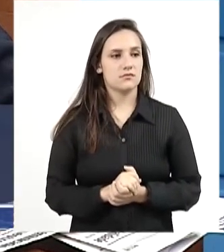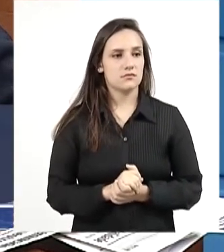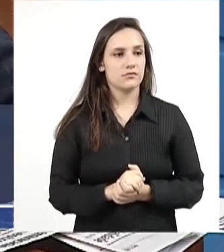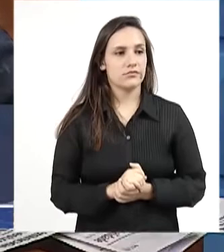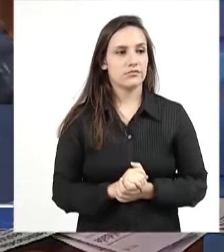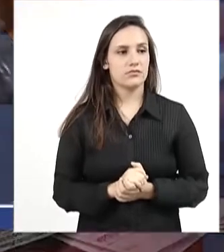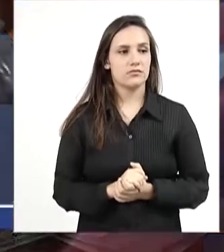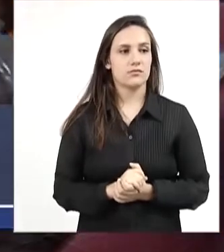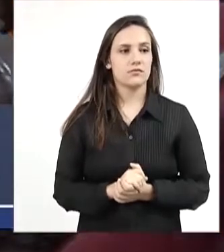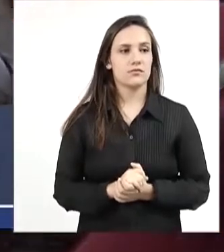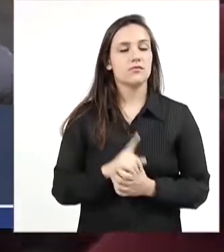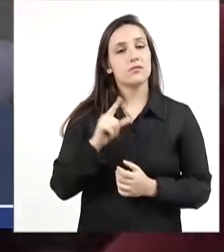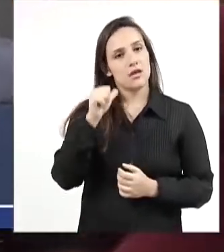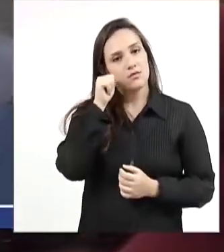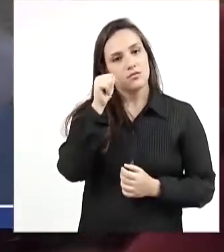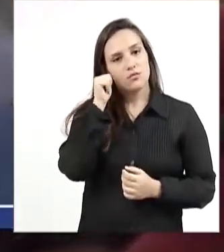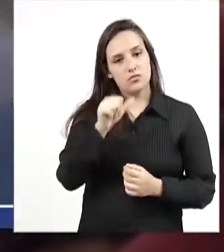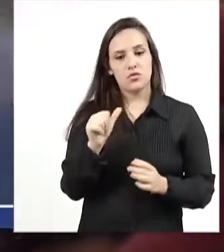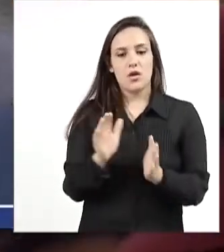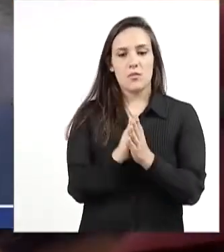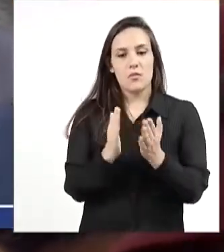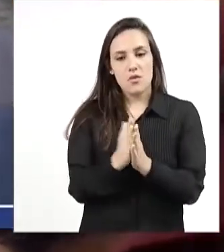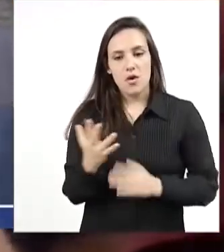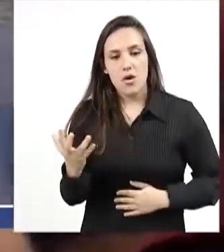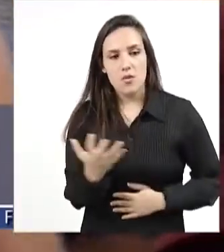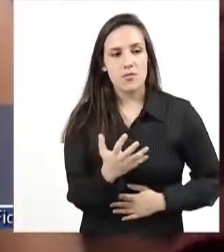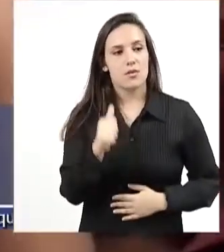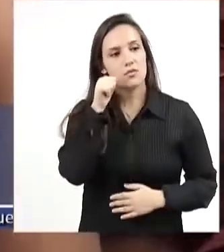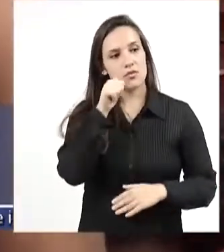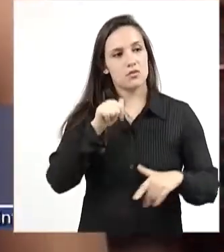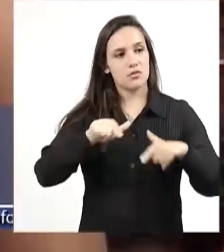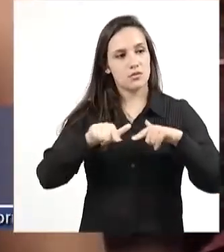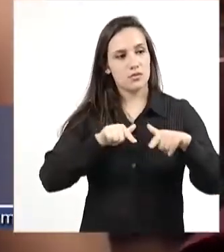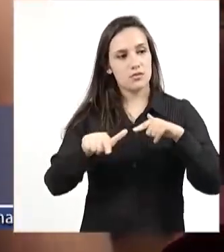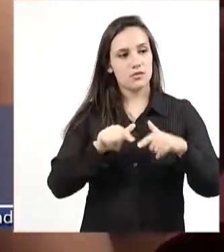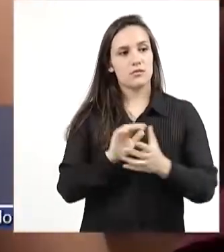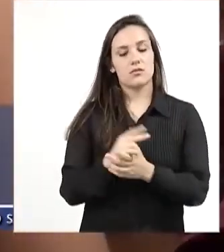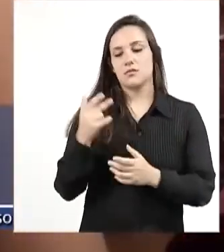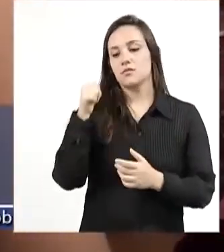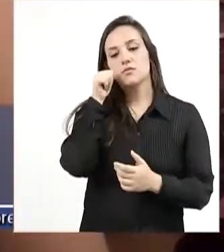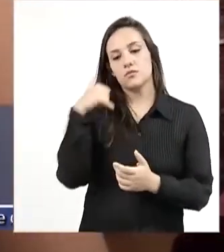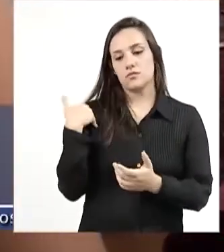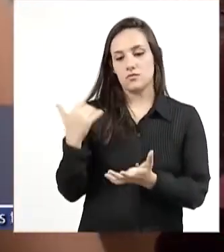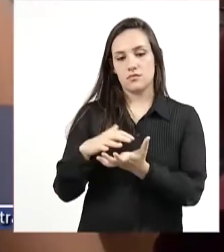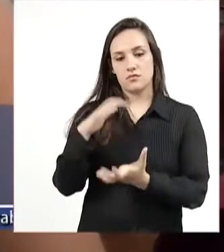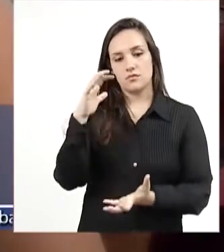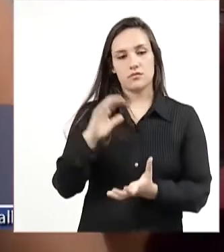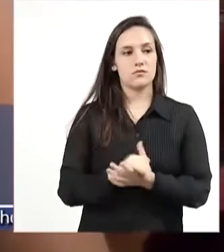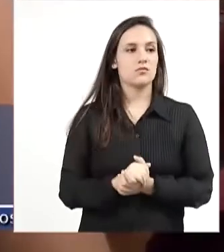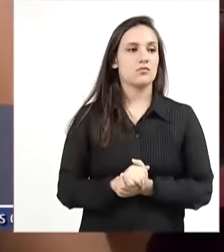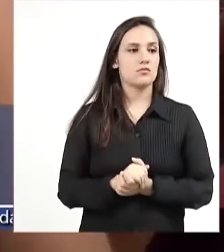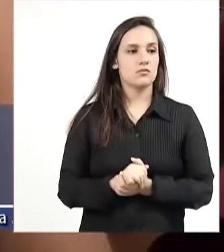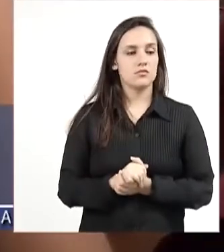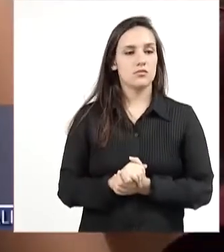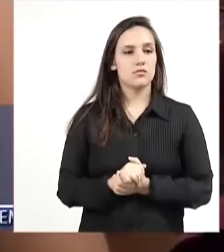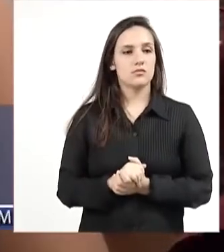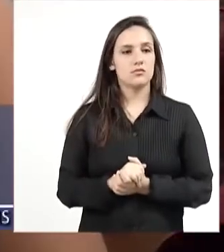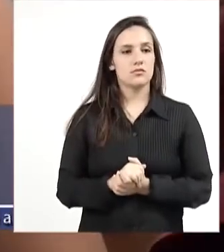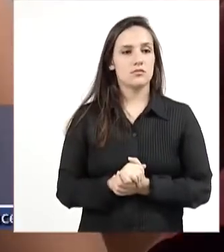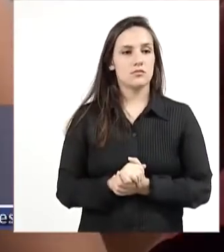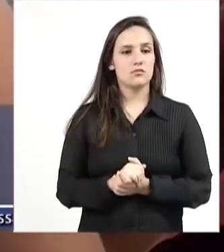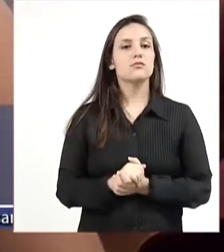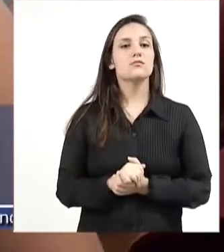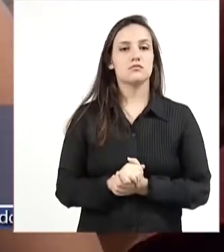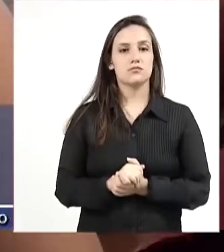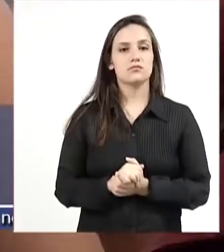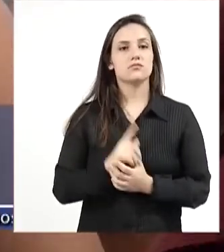a mulher em situação de rua, a mulher trabalhadora, a mulher idosa. Eu acho que são todas as situações